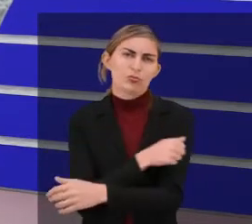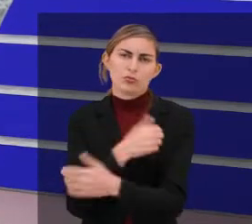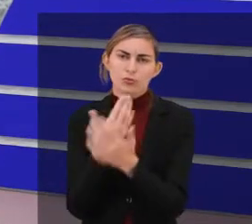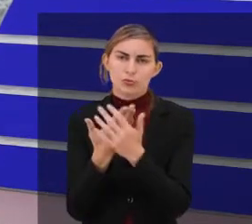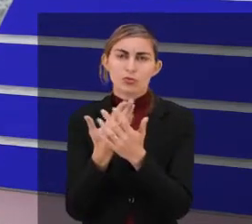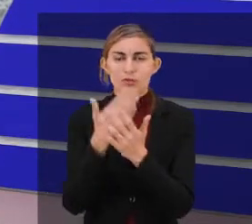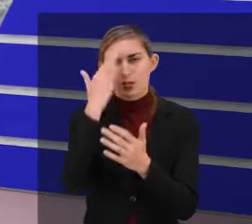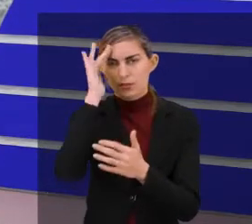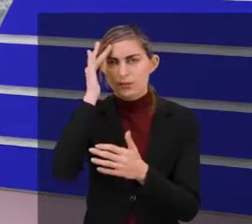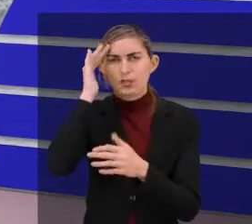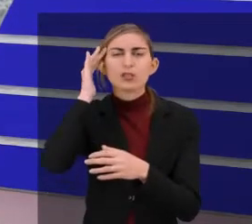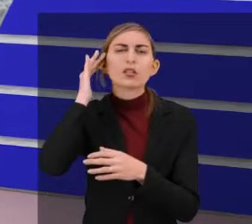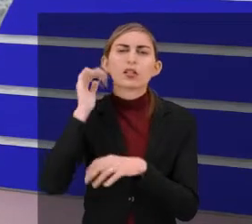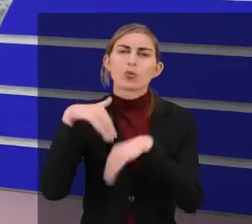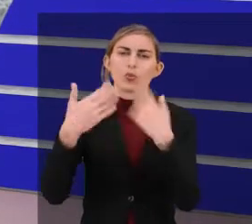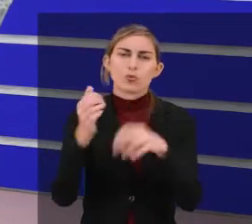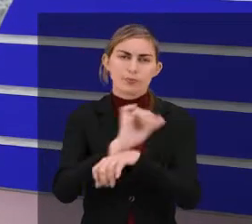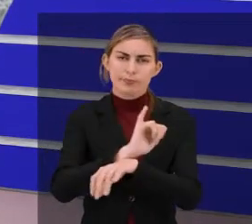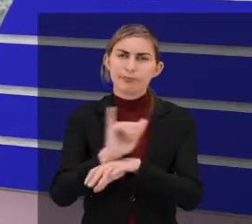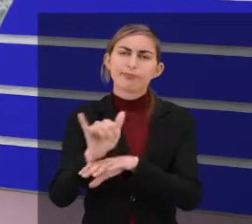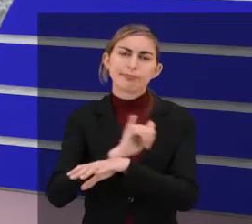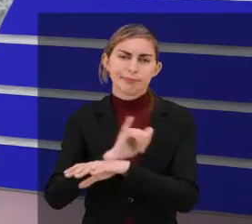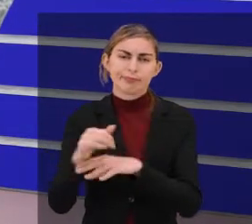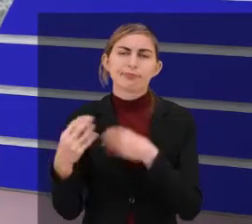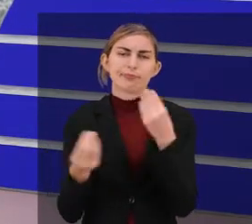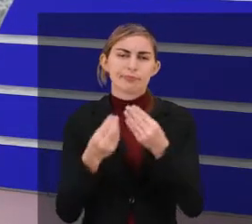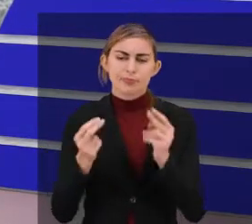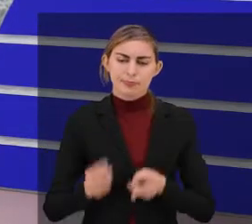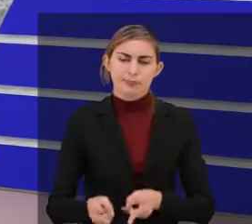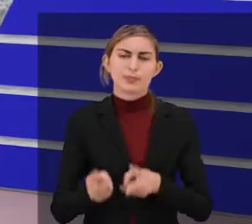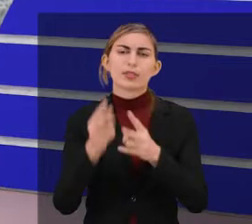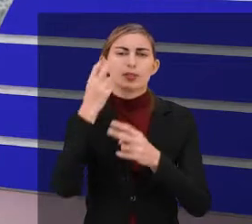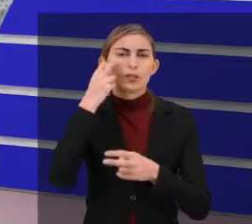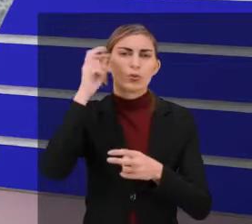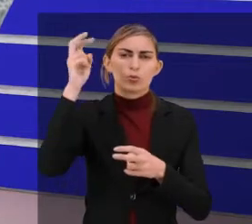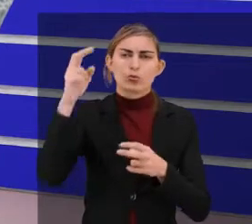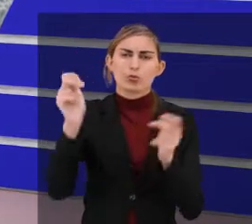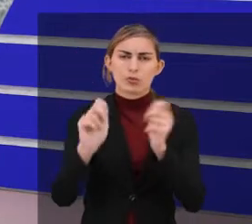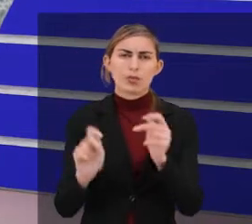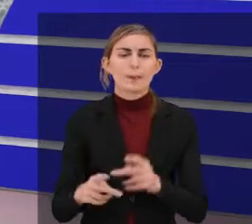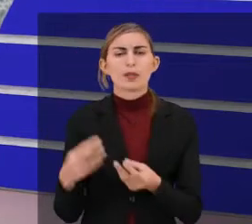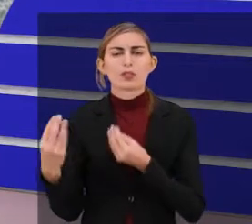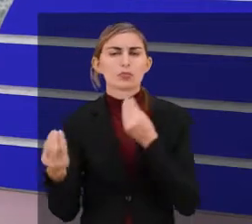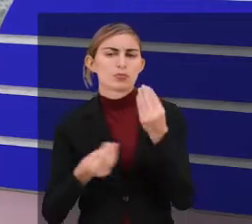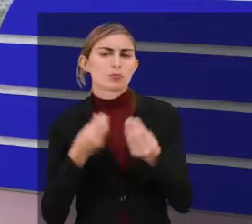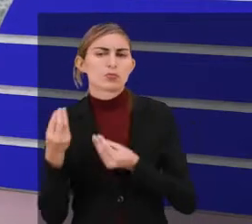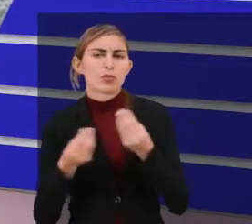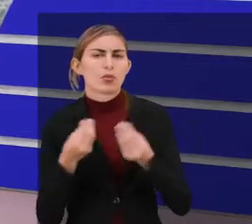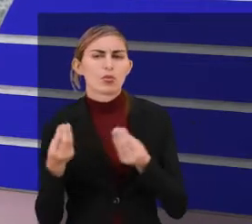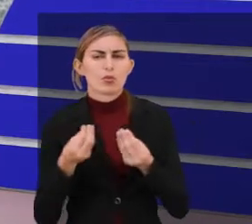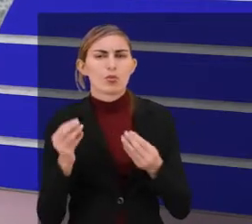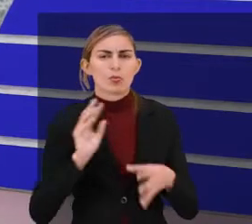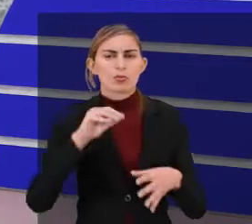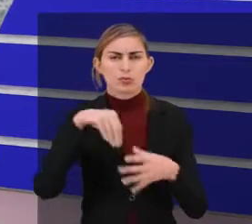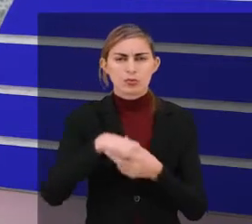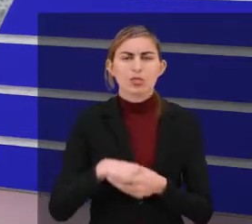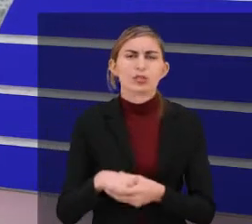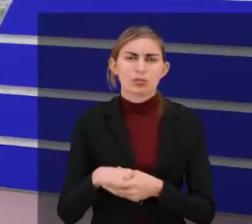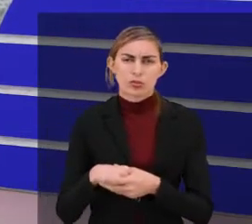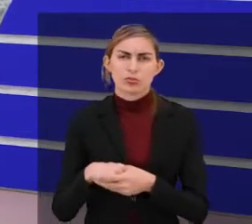a compreender essas estratégias de como manter uma cultura de paz. Aí como seria, então,